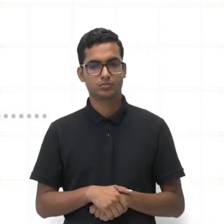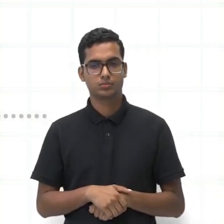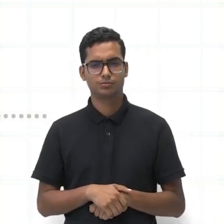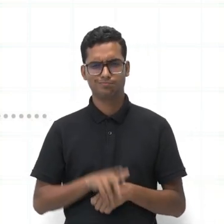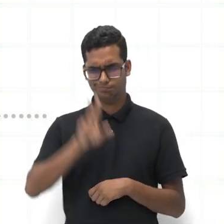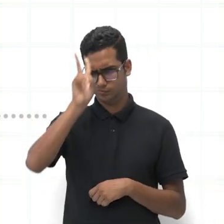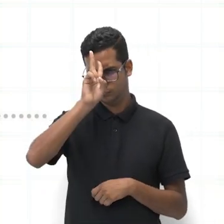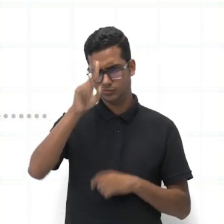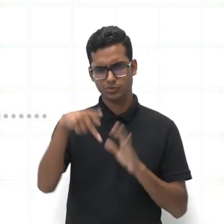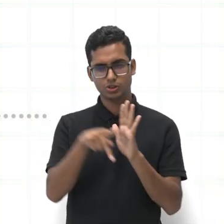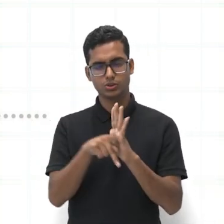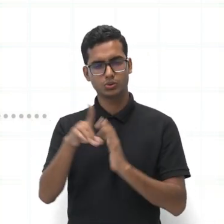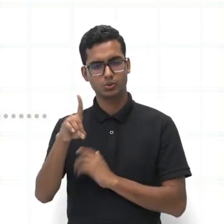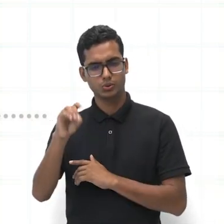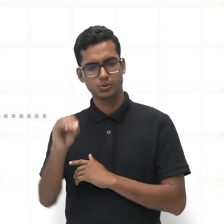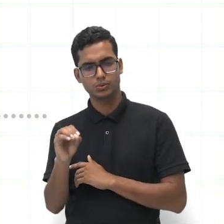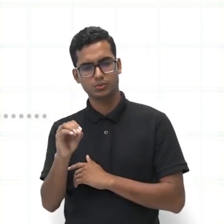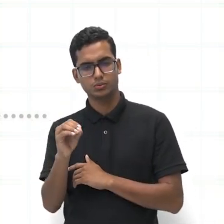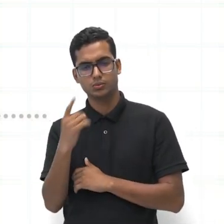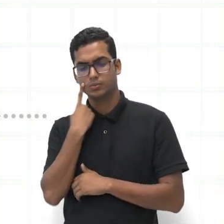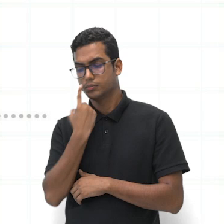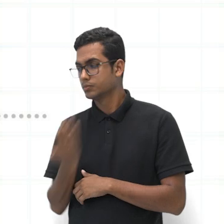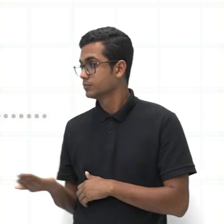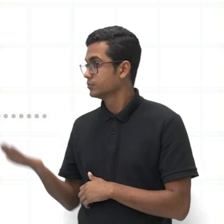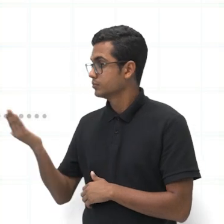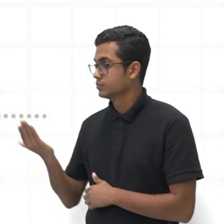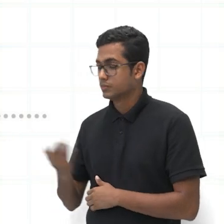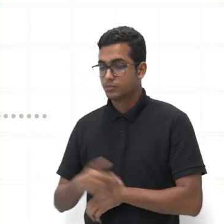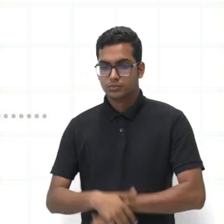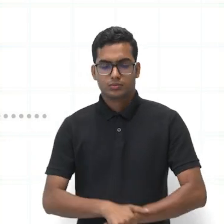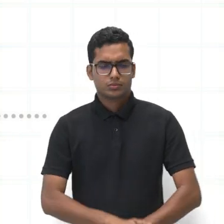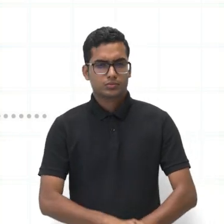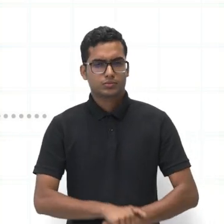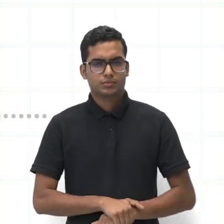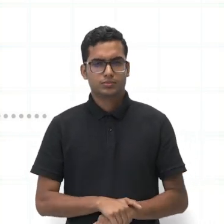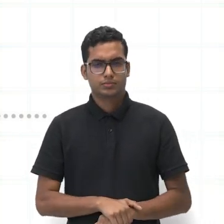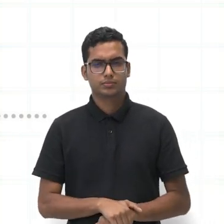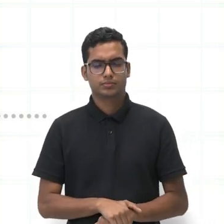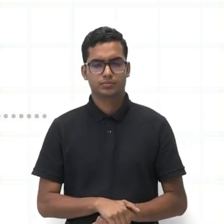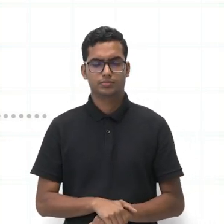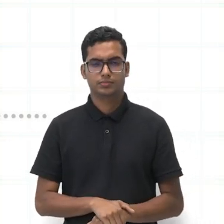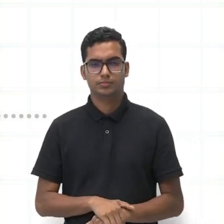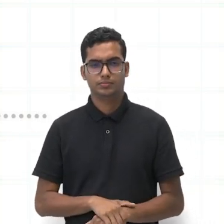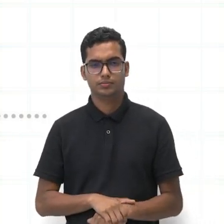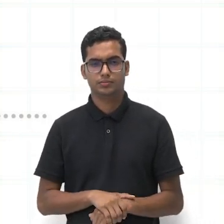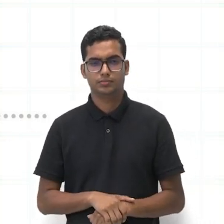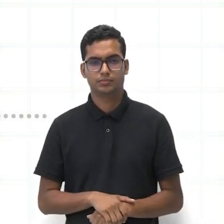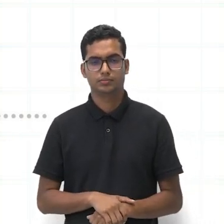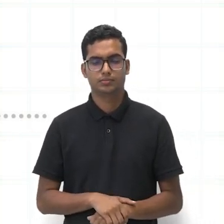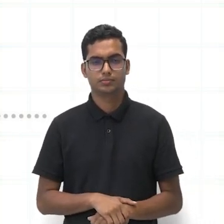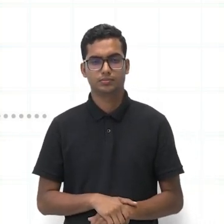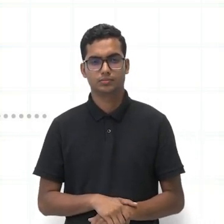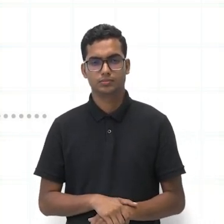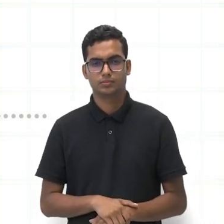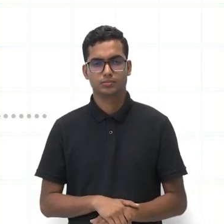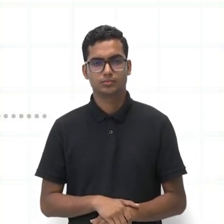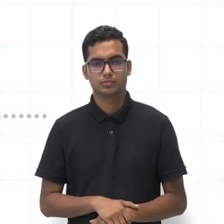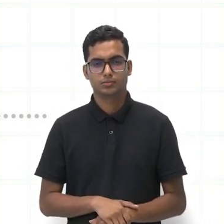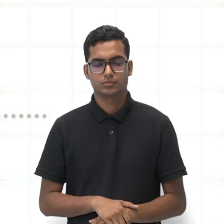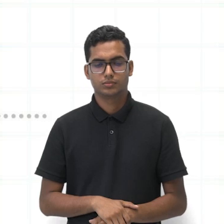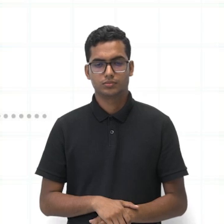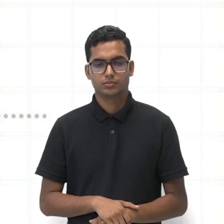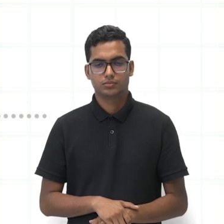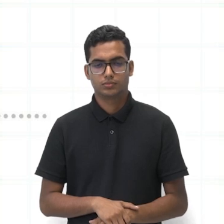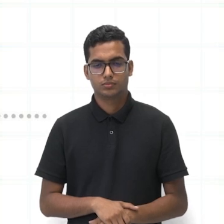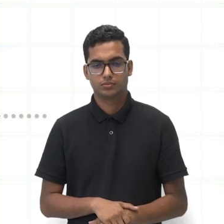do repetido? E o primeiro do que é complemento? Então, esse primeiro do,